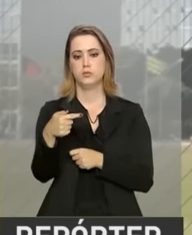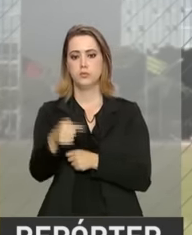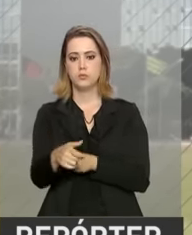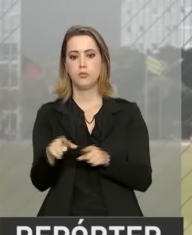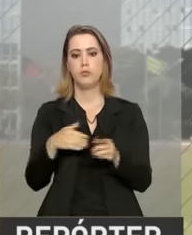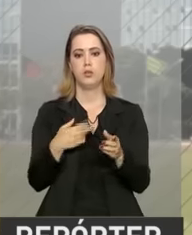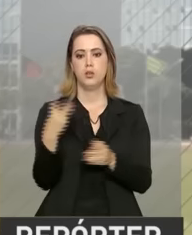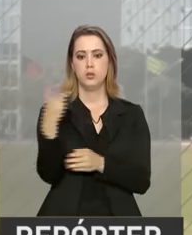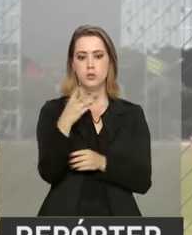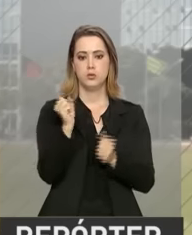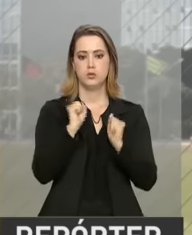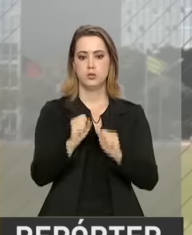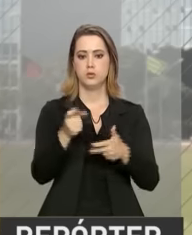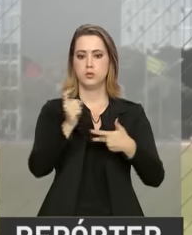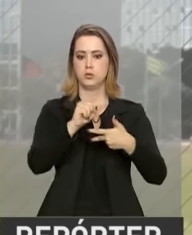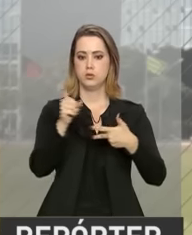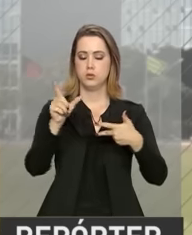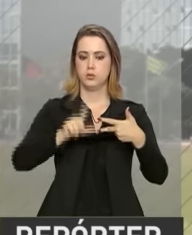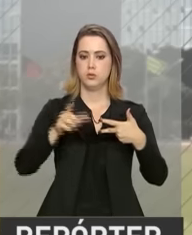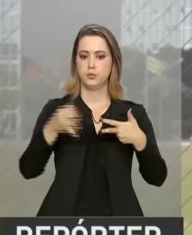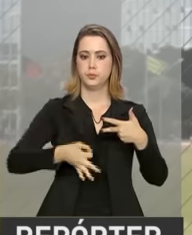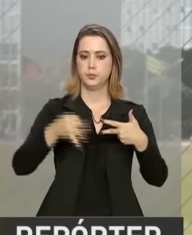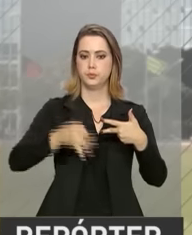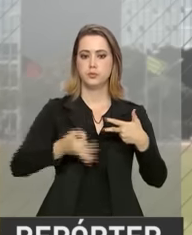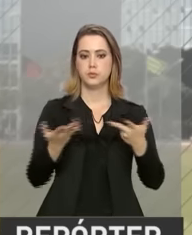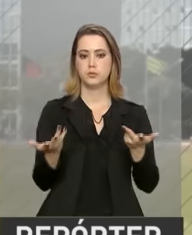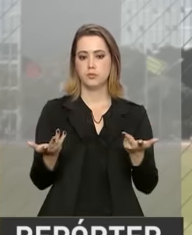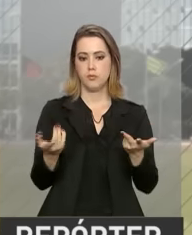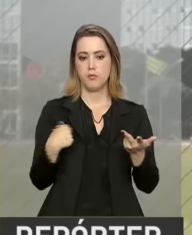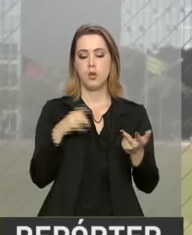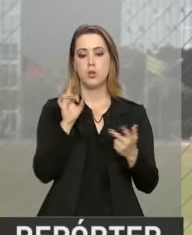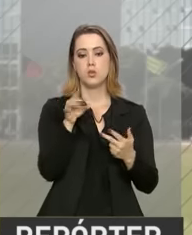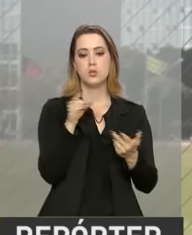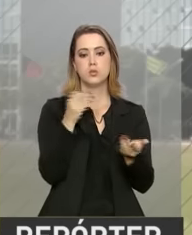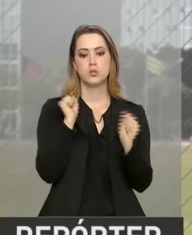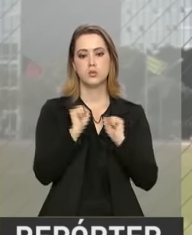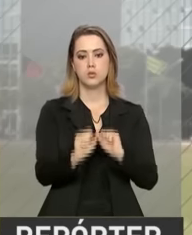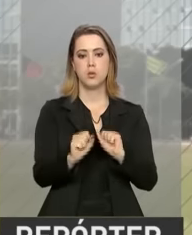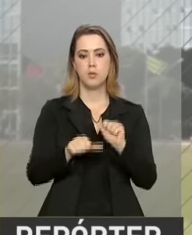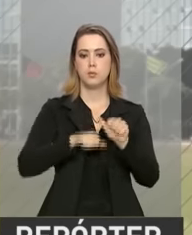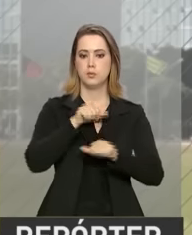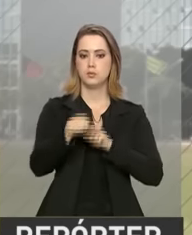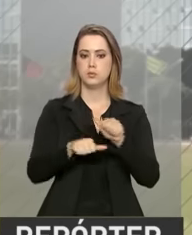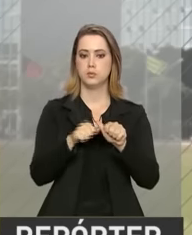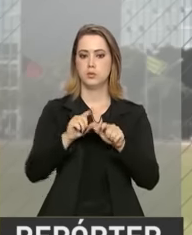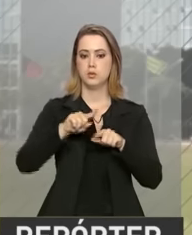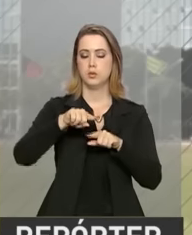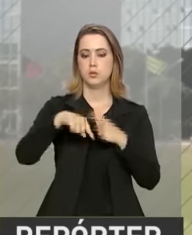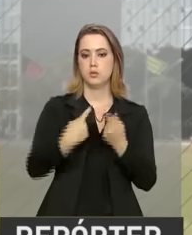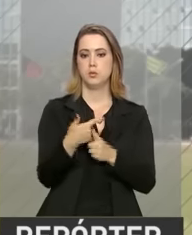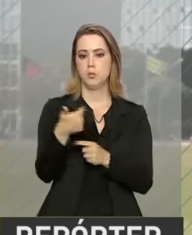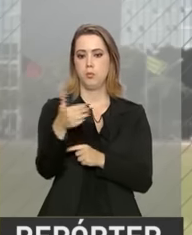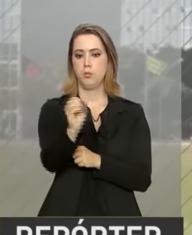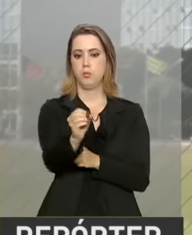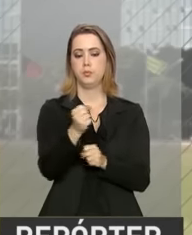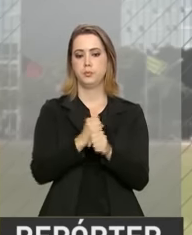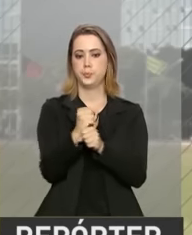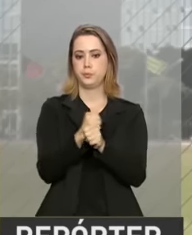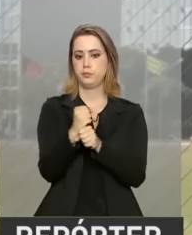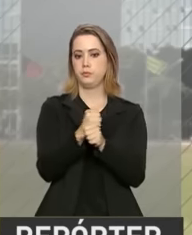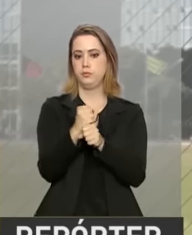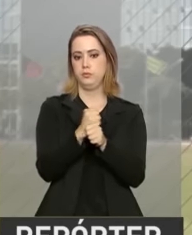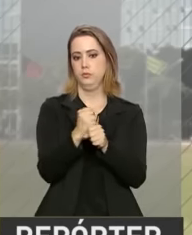poderes, executivo, legislativo e judiciário. Só poderá ser alterado a partir do décimo ano pelo